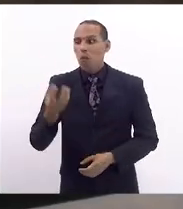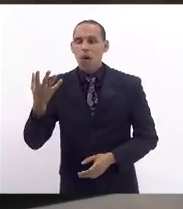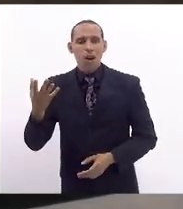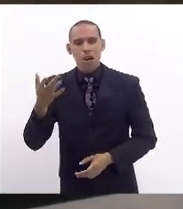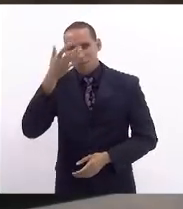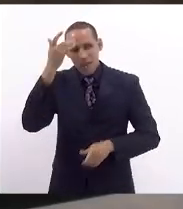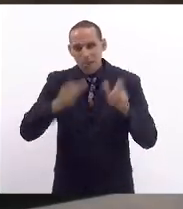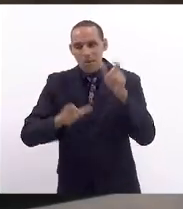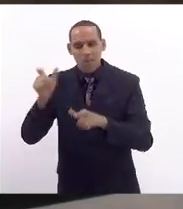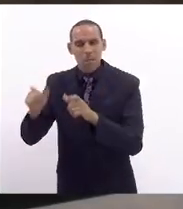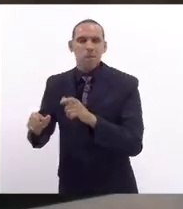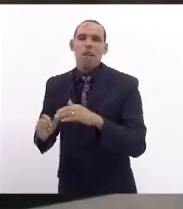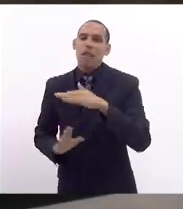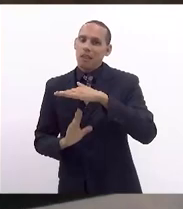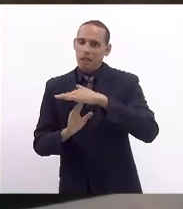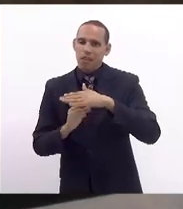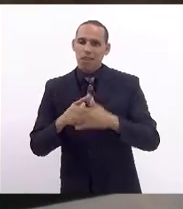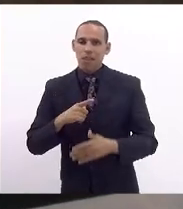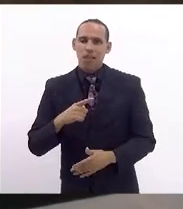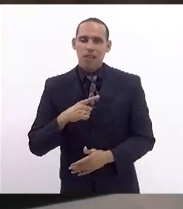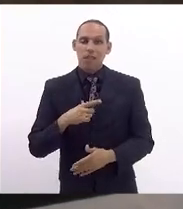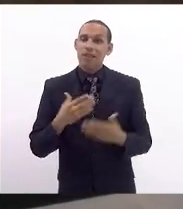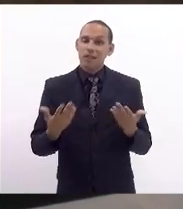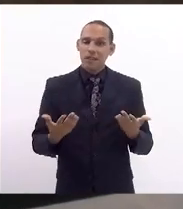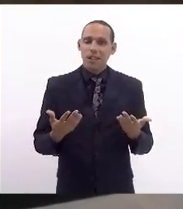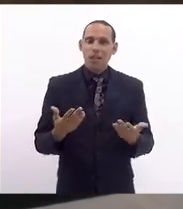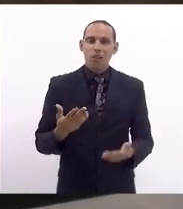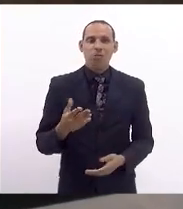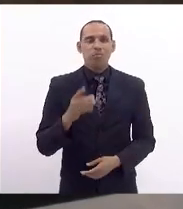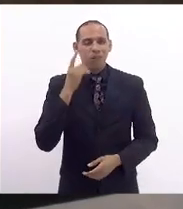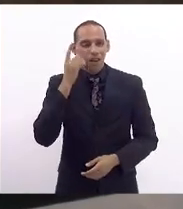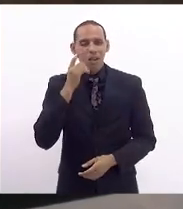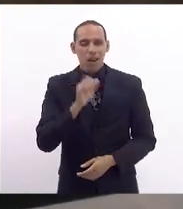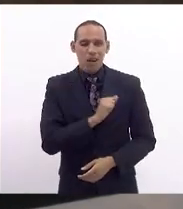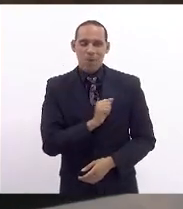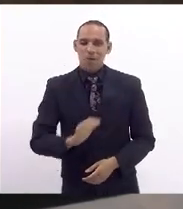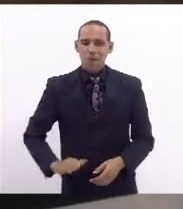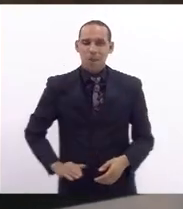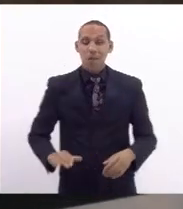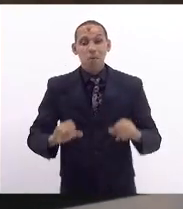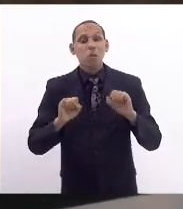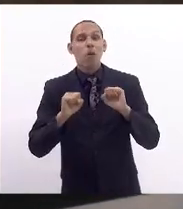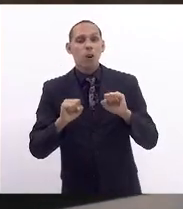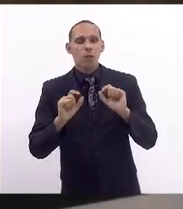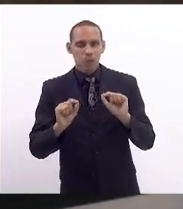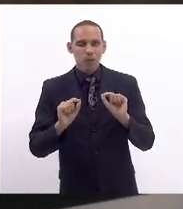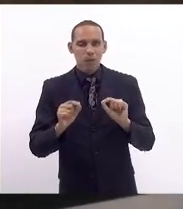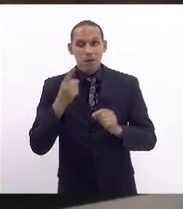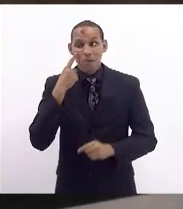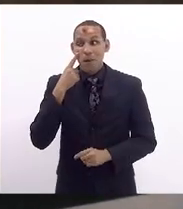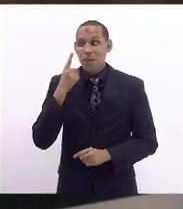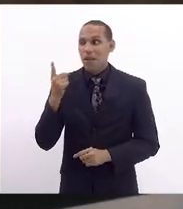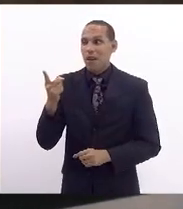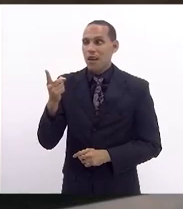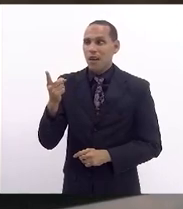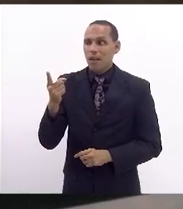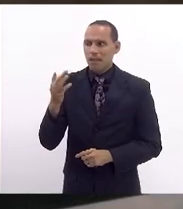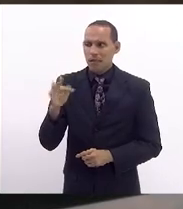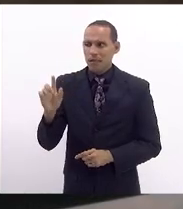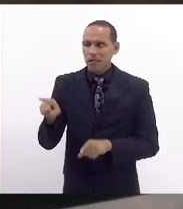pessoal Possivelmente o deputado André Ceciliano se eu souber candidato a federal